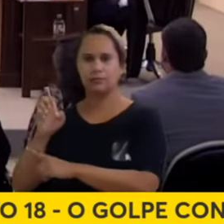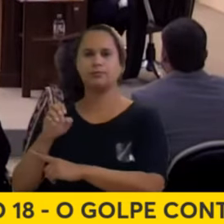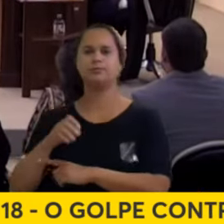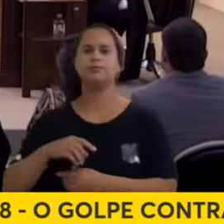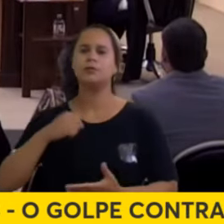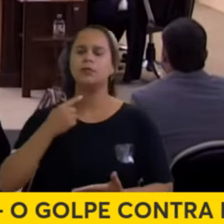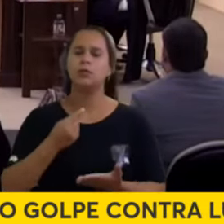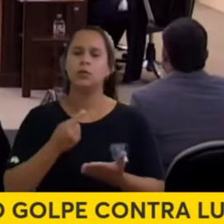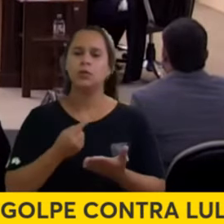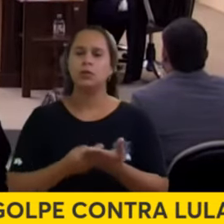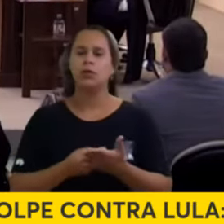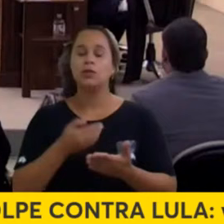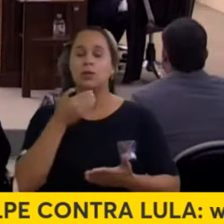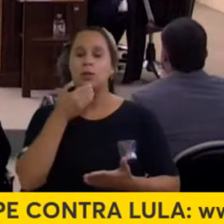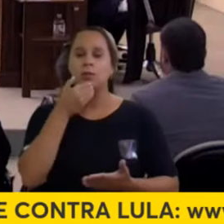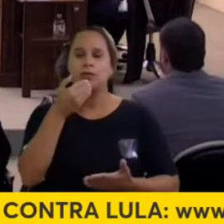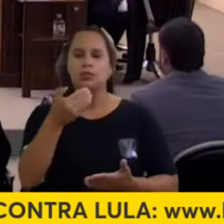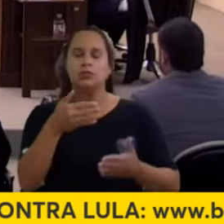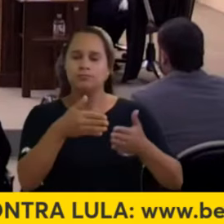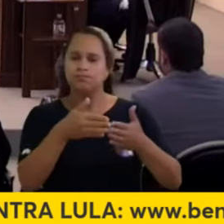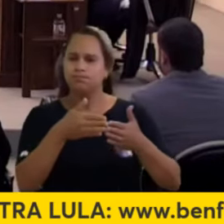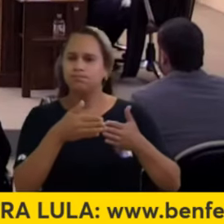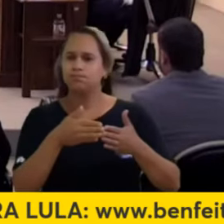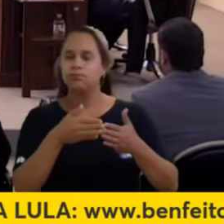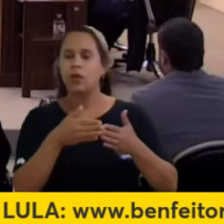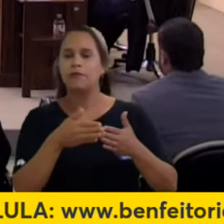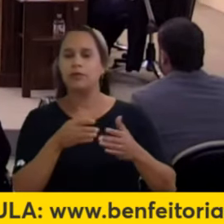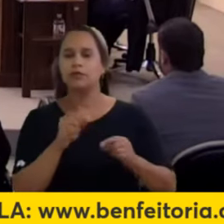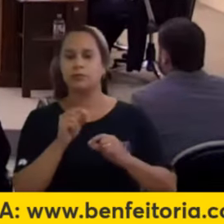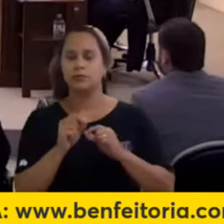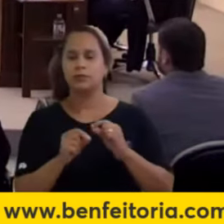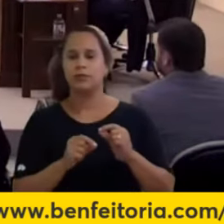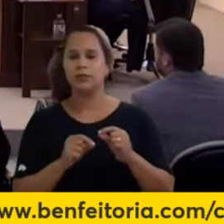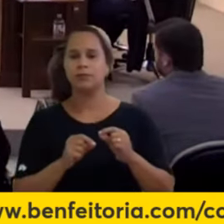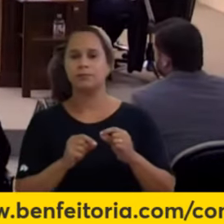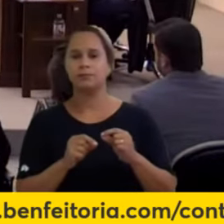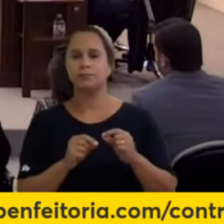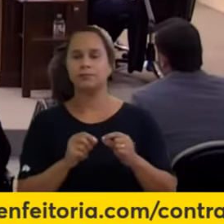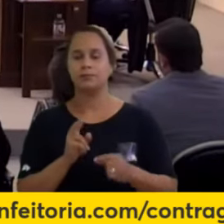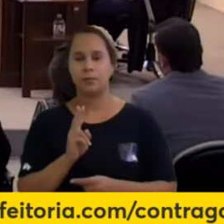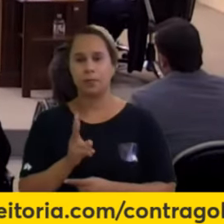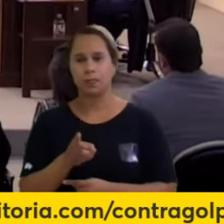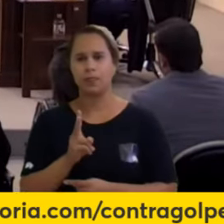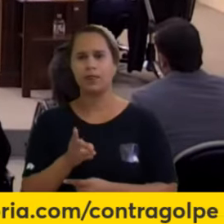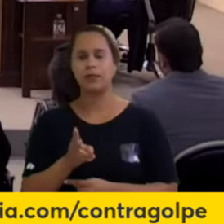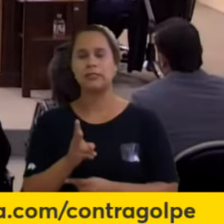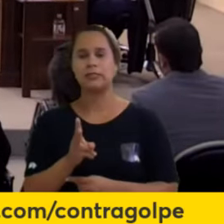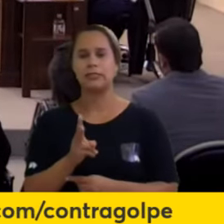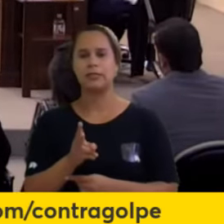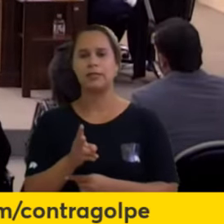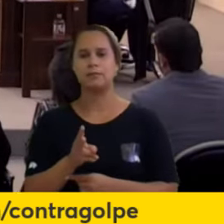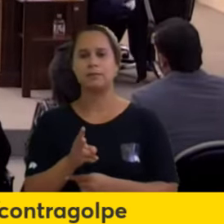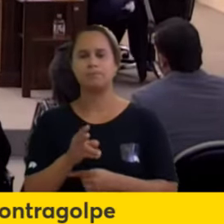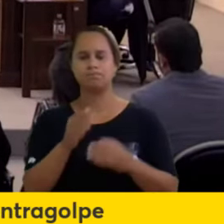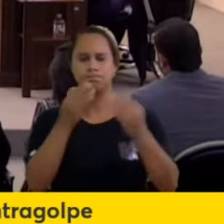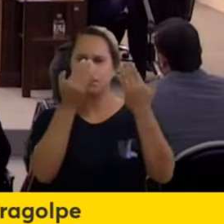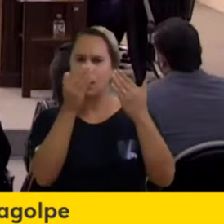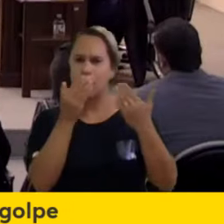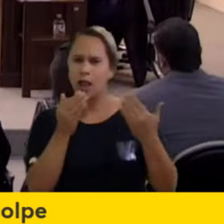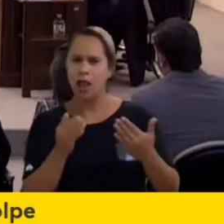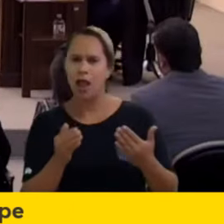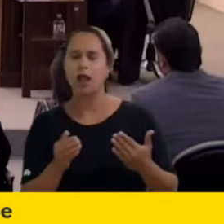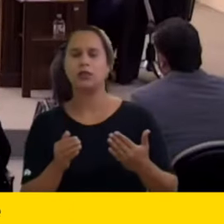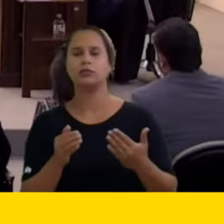de vista sempre entram para análise no dia seguinte ou seja segunda